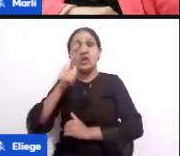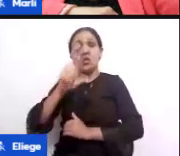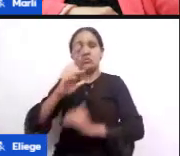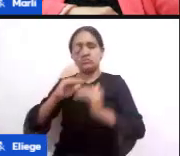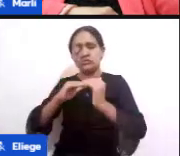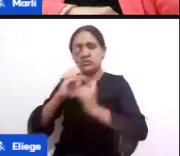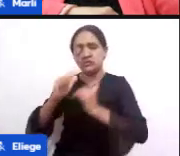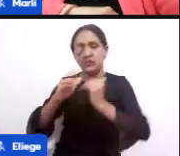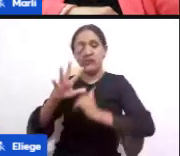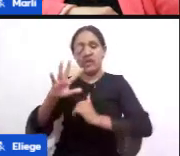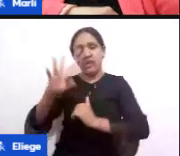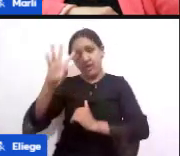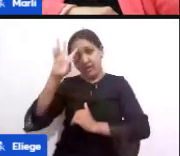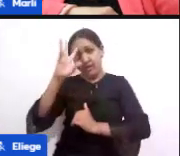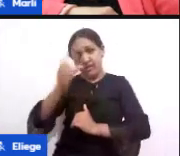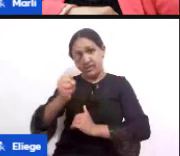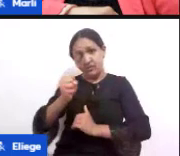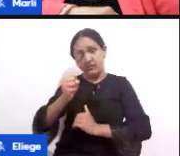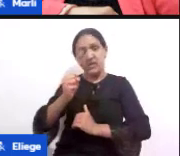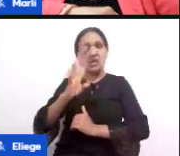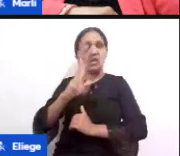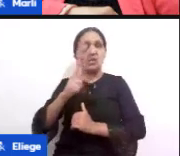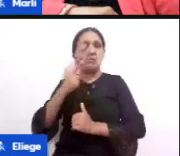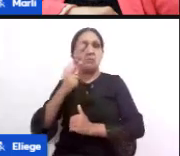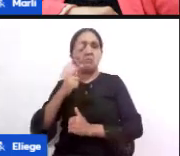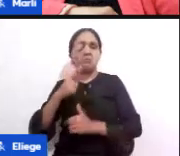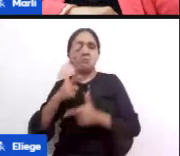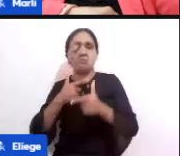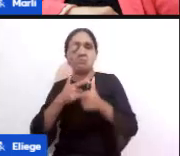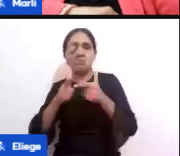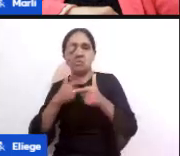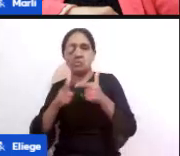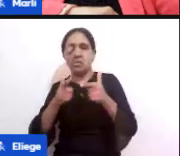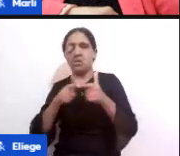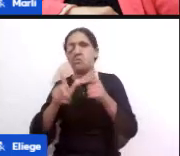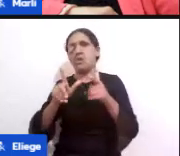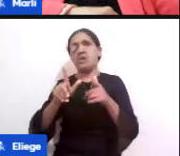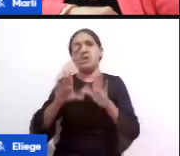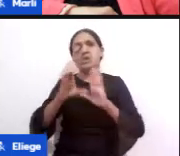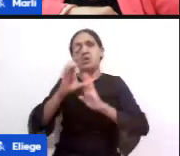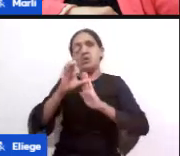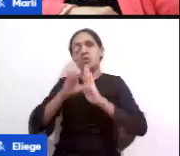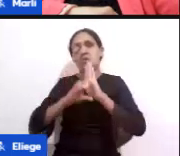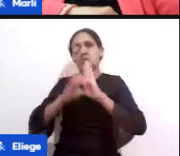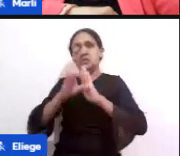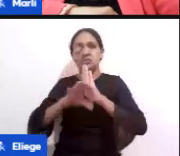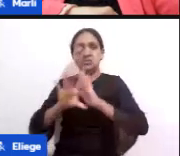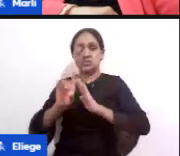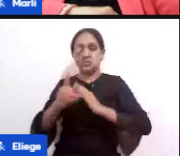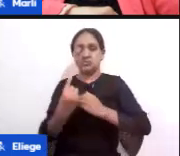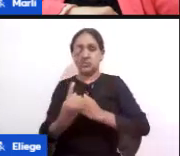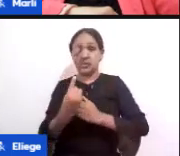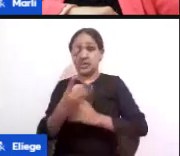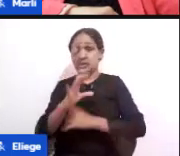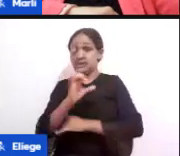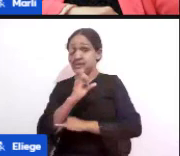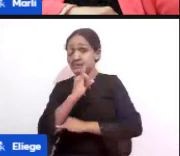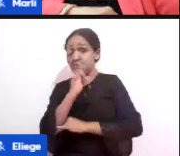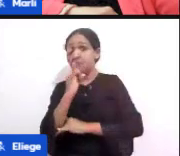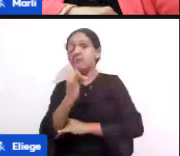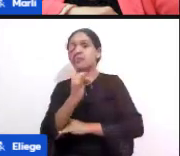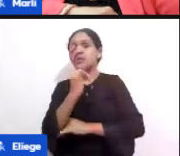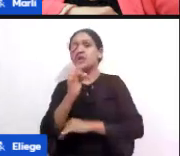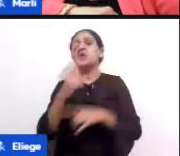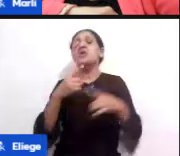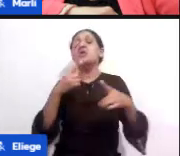à frente dele, ou as atividades, os conteúdos, de forma individual. Isso é muito importante, porque em meio a